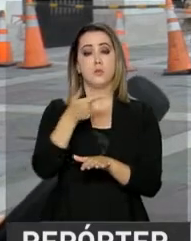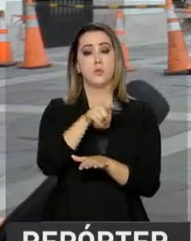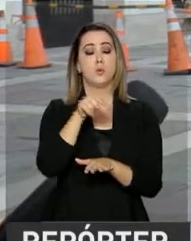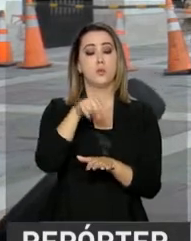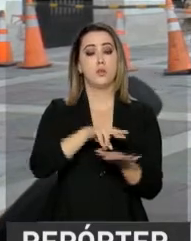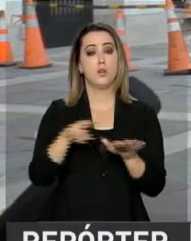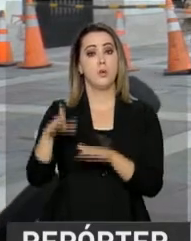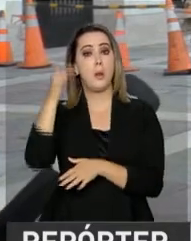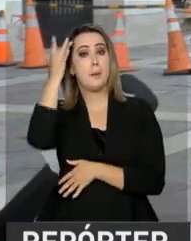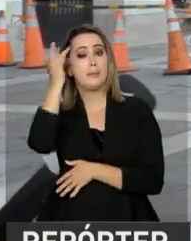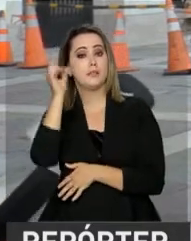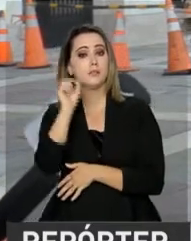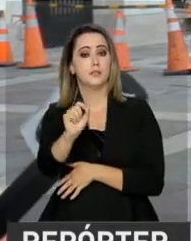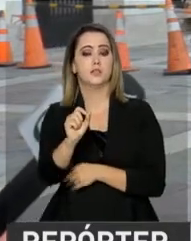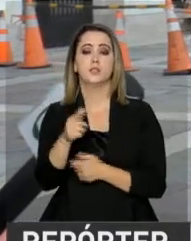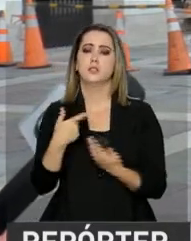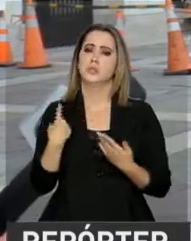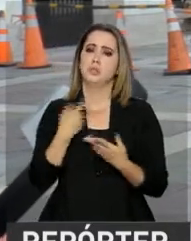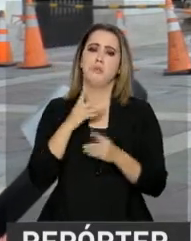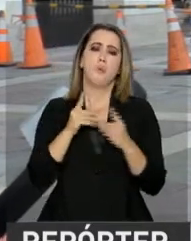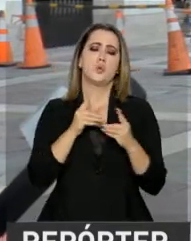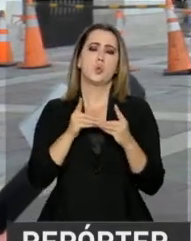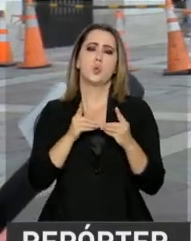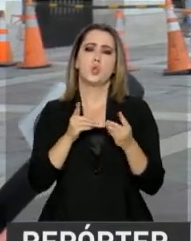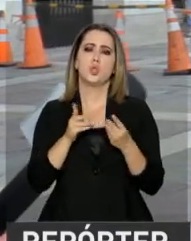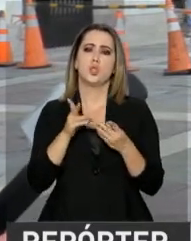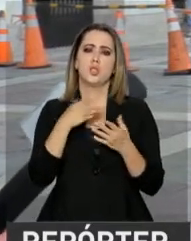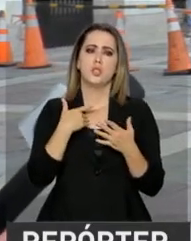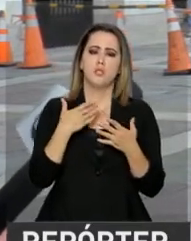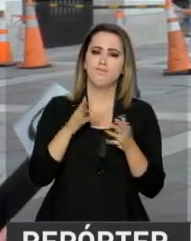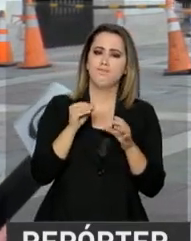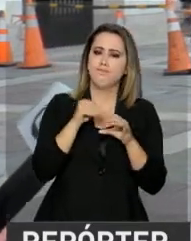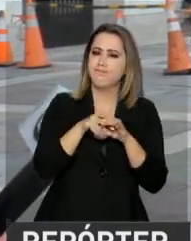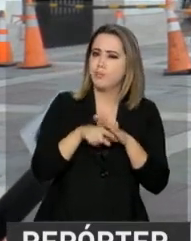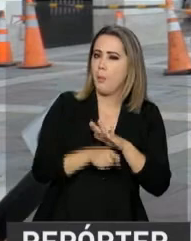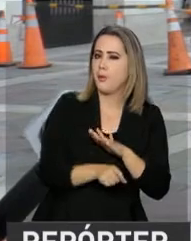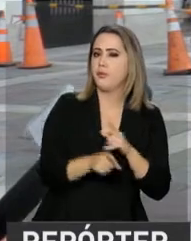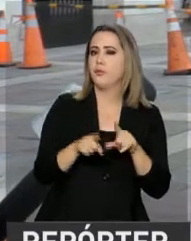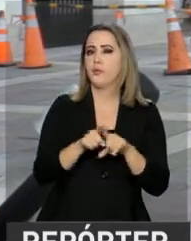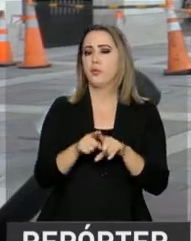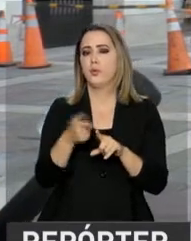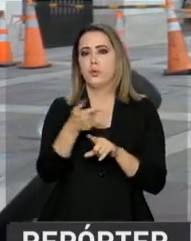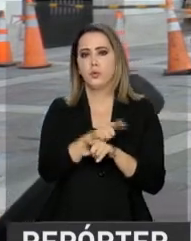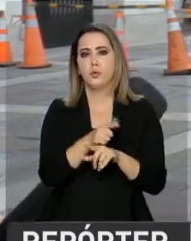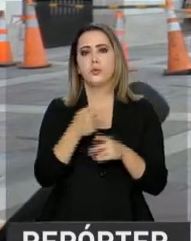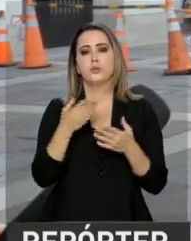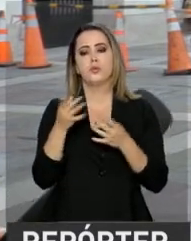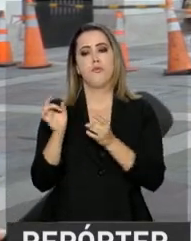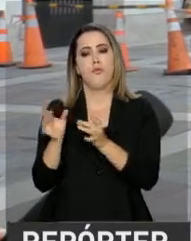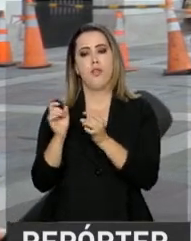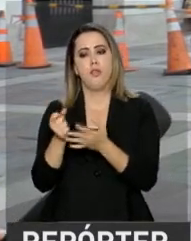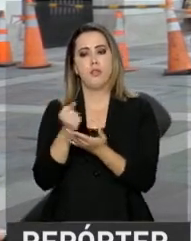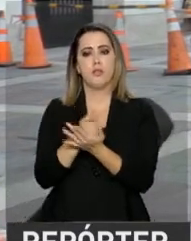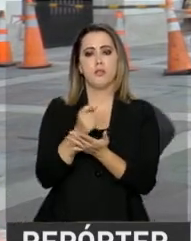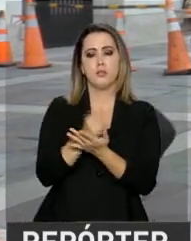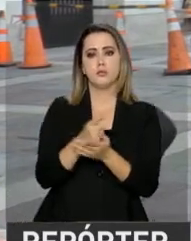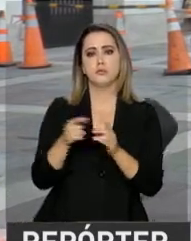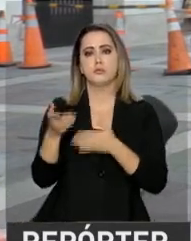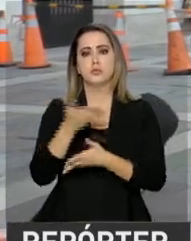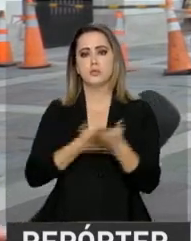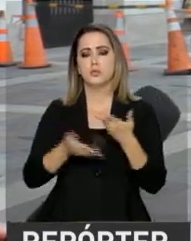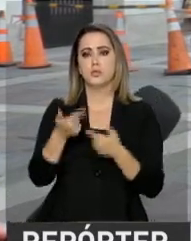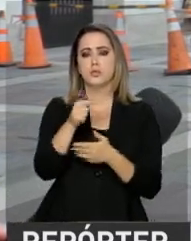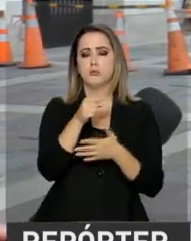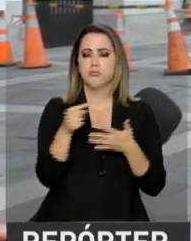amanhã não vamos pedir muito tecnicamente nessa reunião mais uma questão de comércio geral temos outros consta também